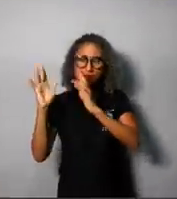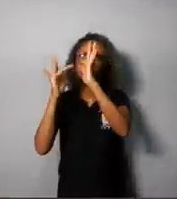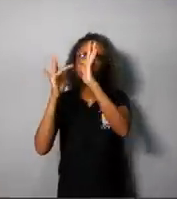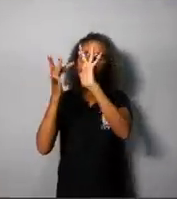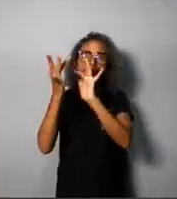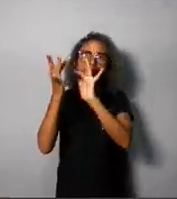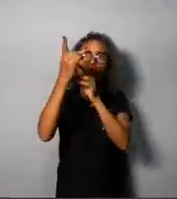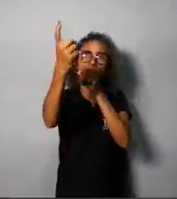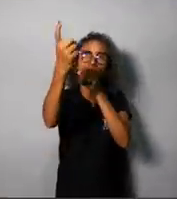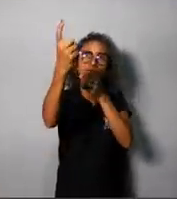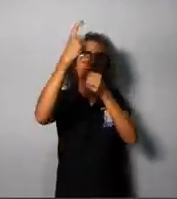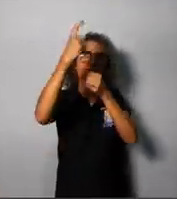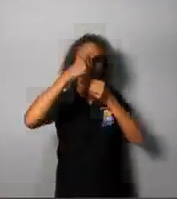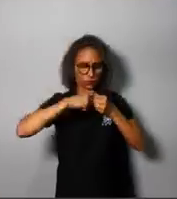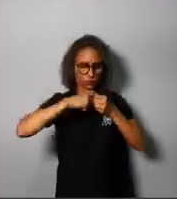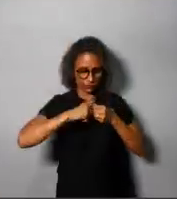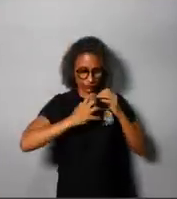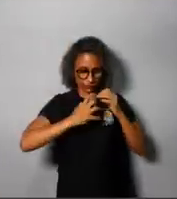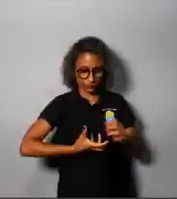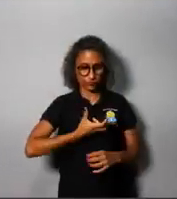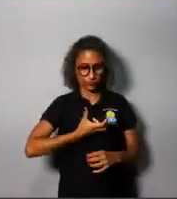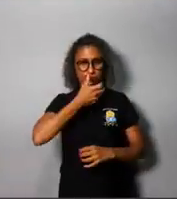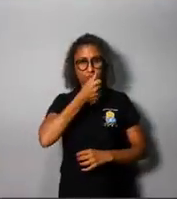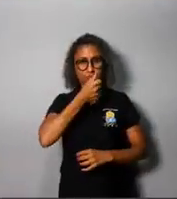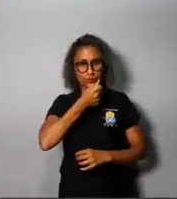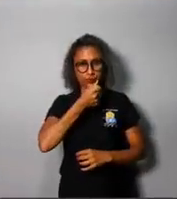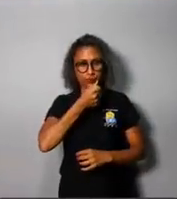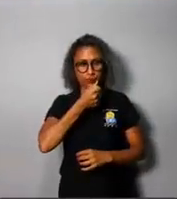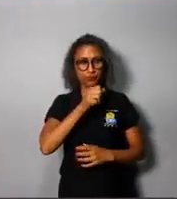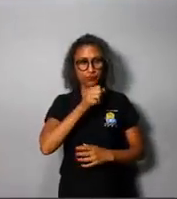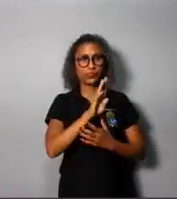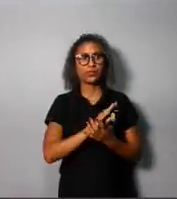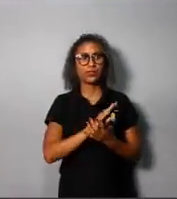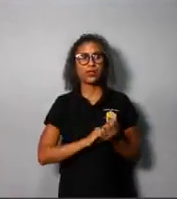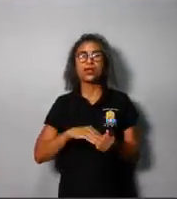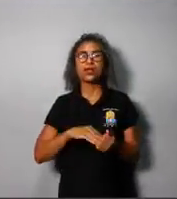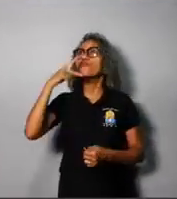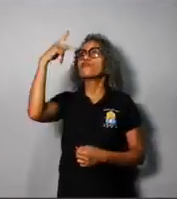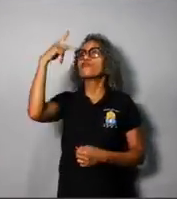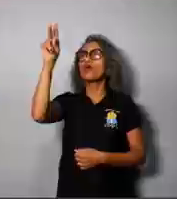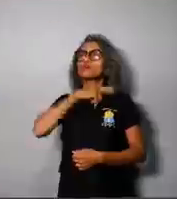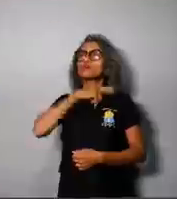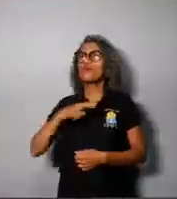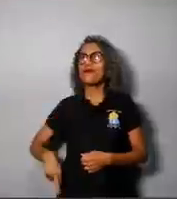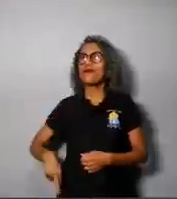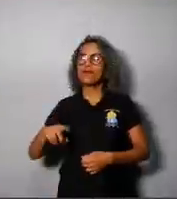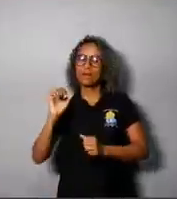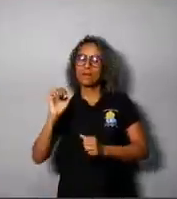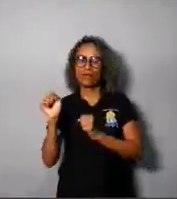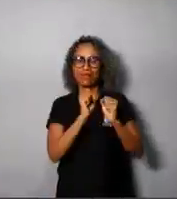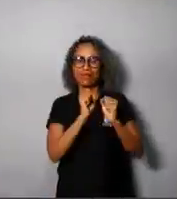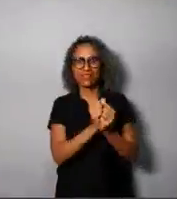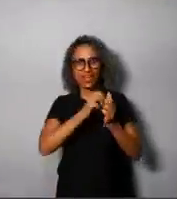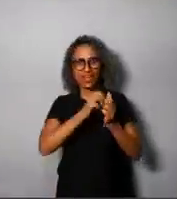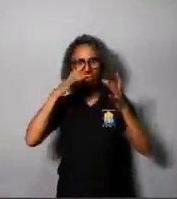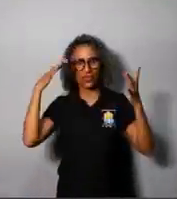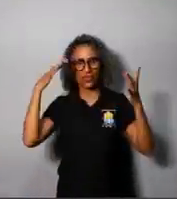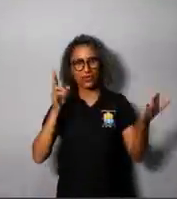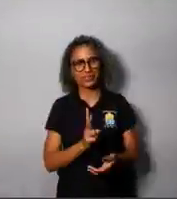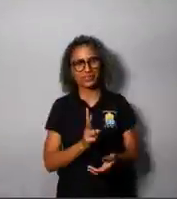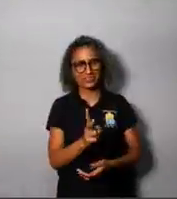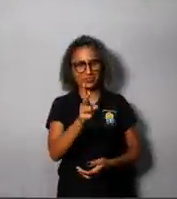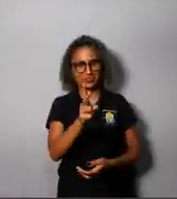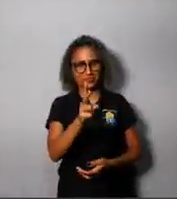Cristo Salvador. Vosso é o reino e o poder e a glória para sempre. Senhor Jesus Cristo, dissestes